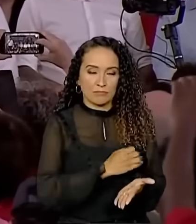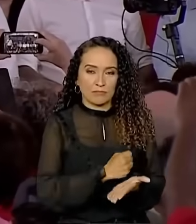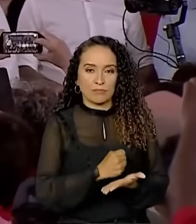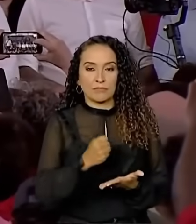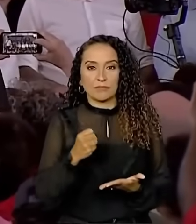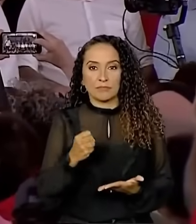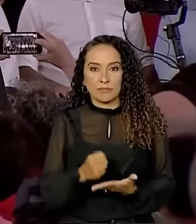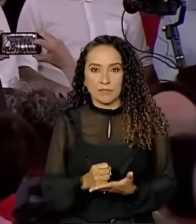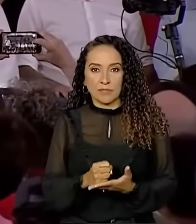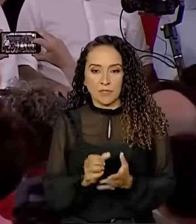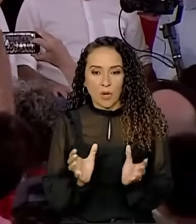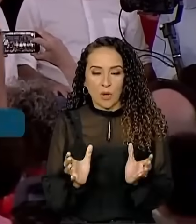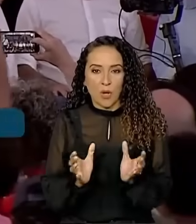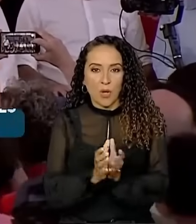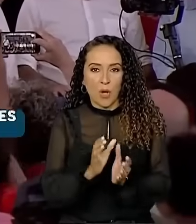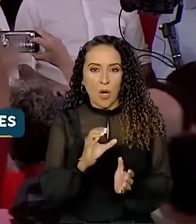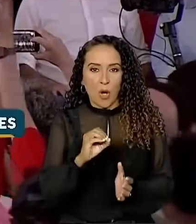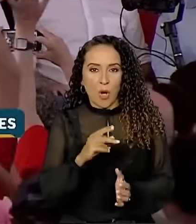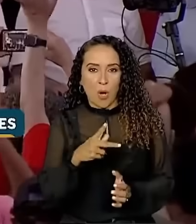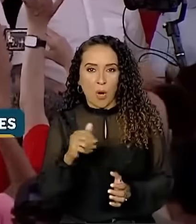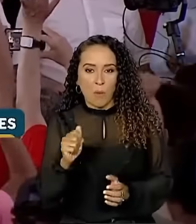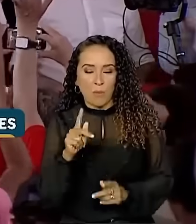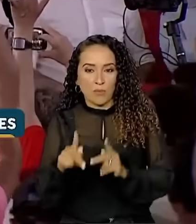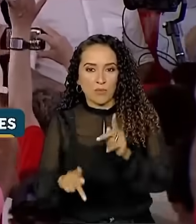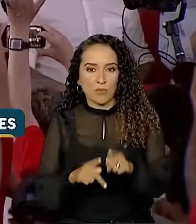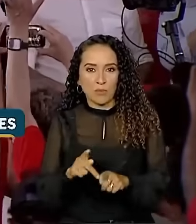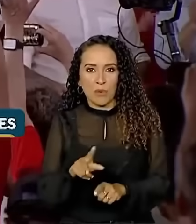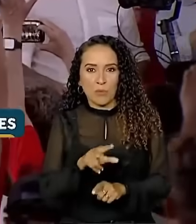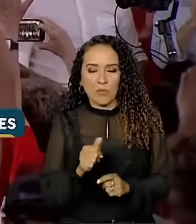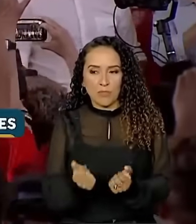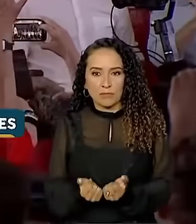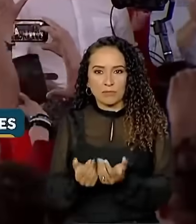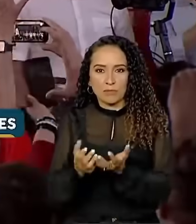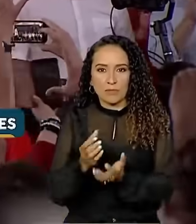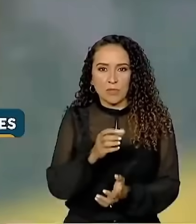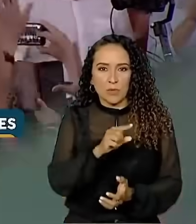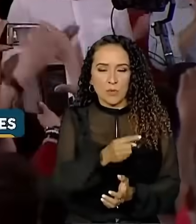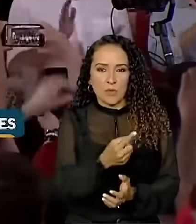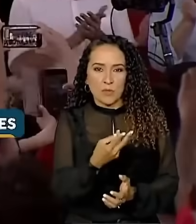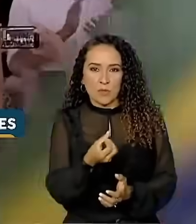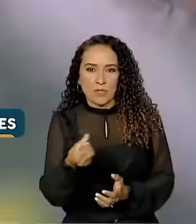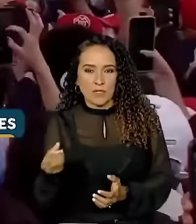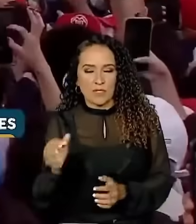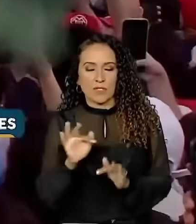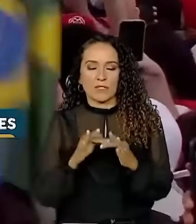contrato da Copa do Povo, que vai atender 2.600 famílias.